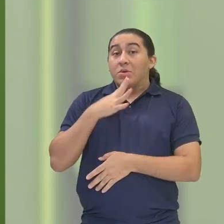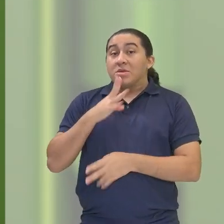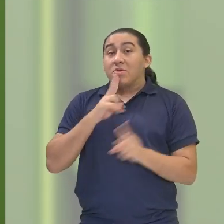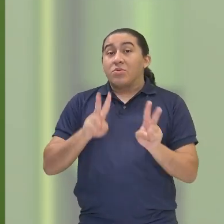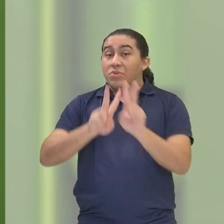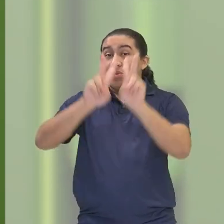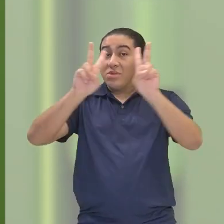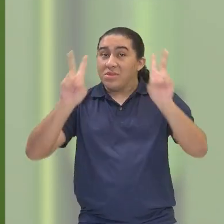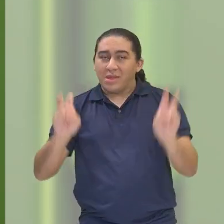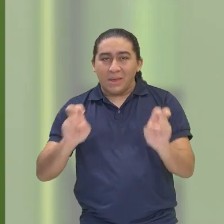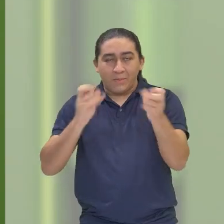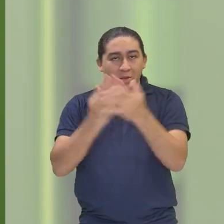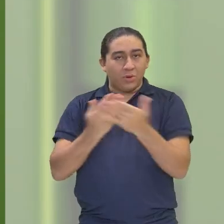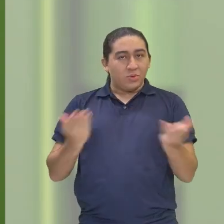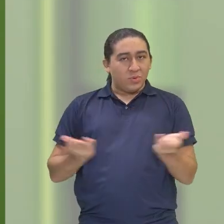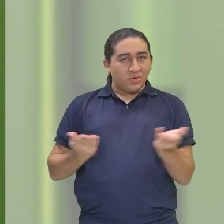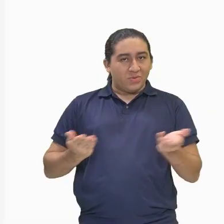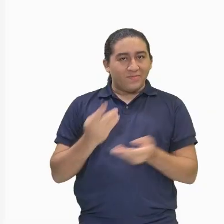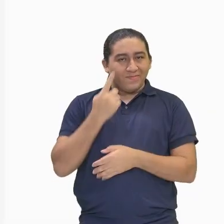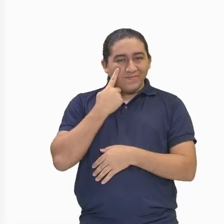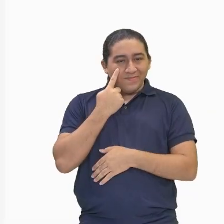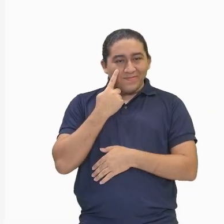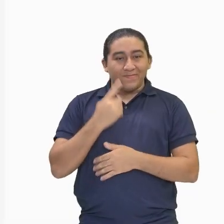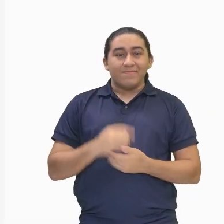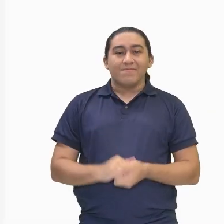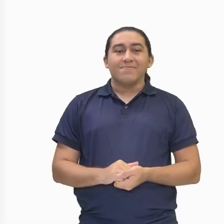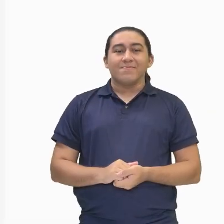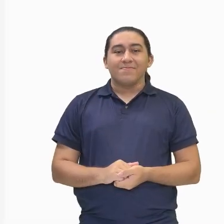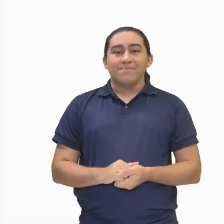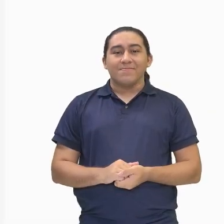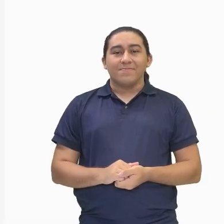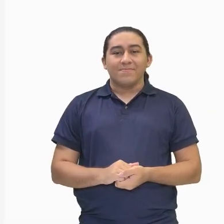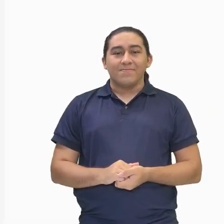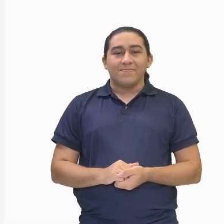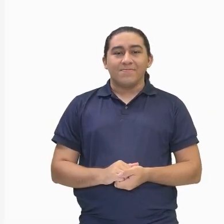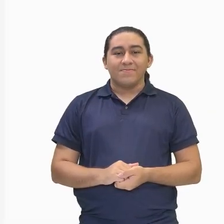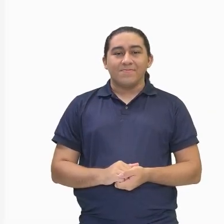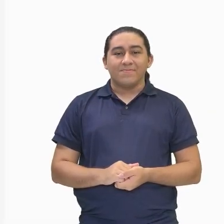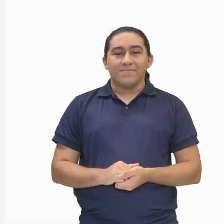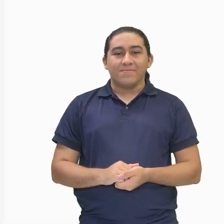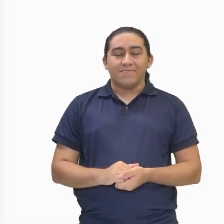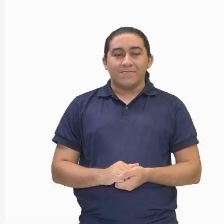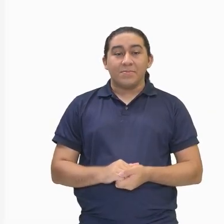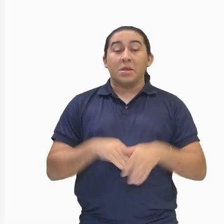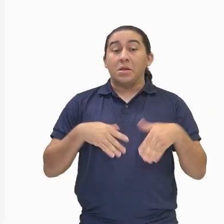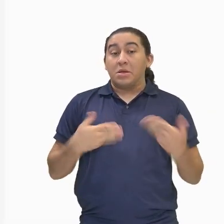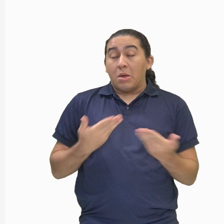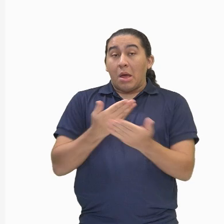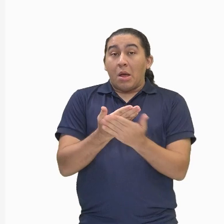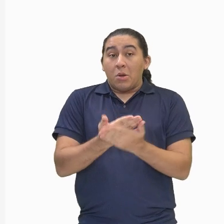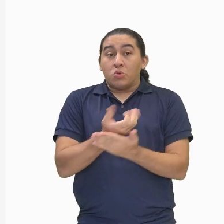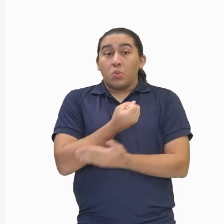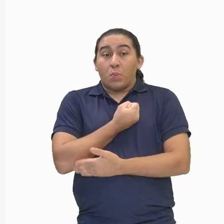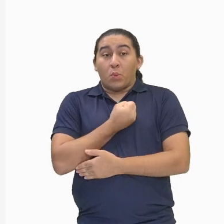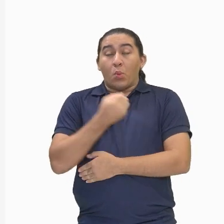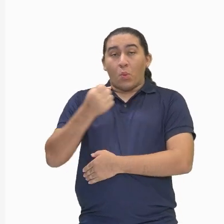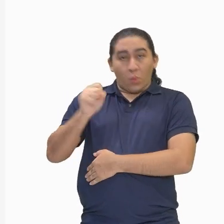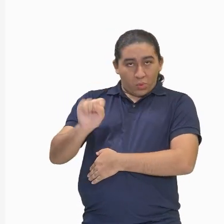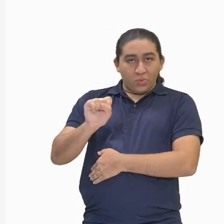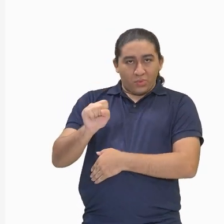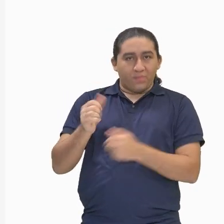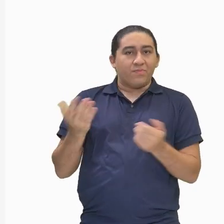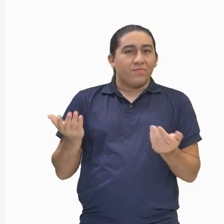conteúdo, qual é o objeto de conhecimento da nossa aula de hoje. Vamos lá. Nós temos aí na aula 8, que é a aula de